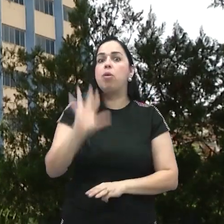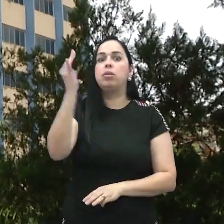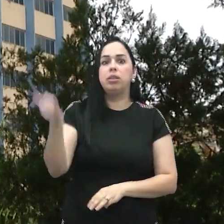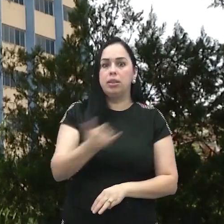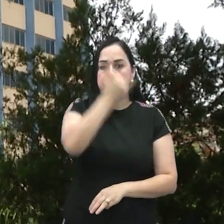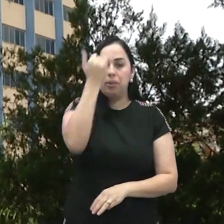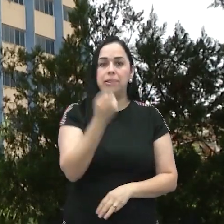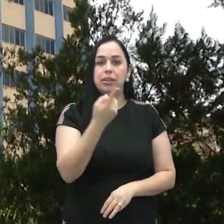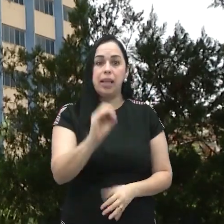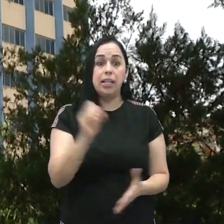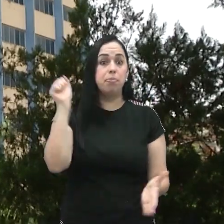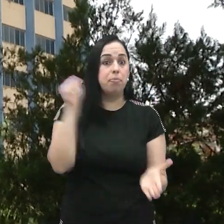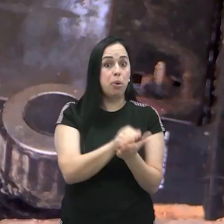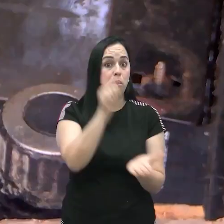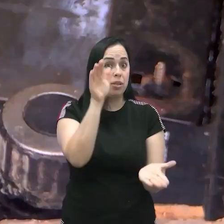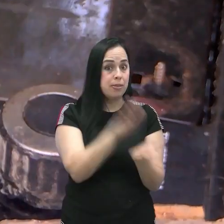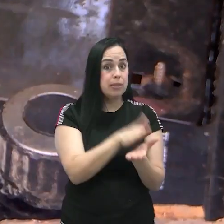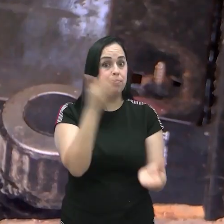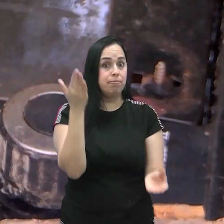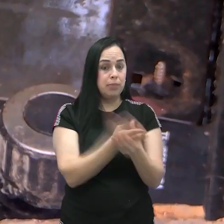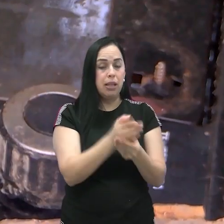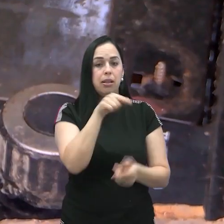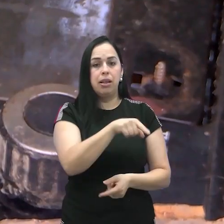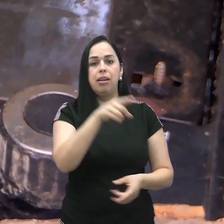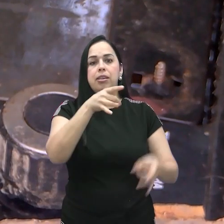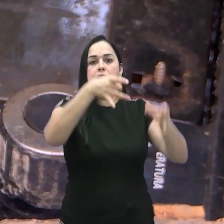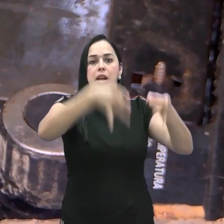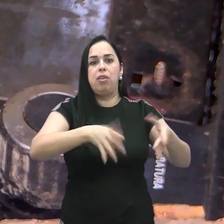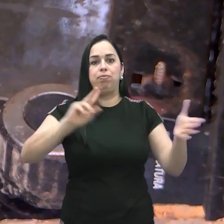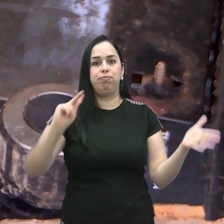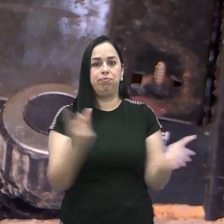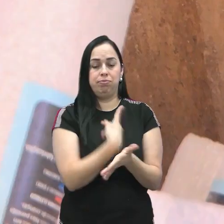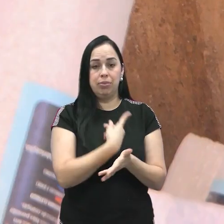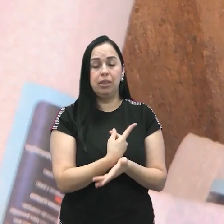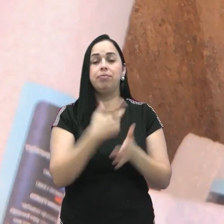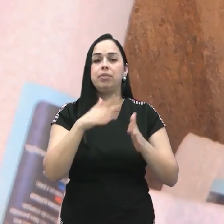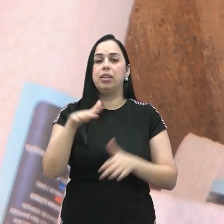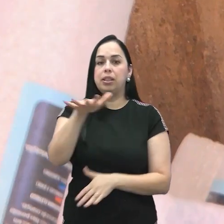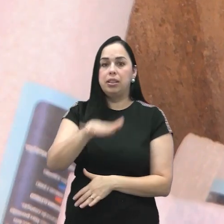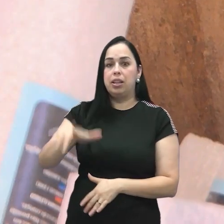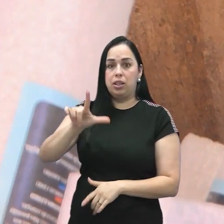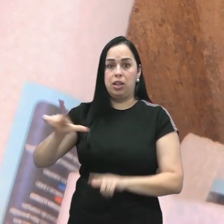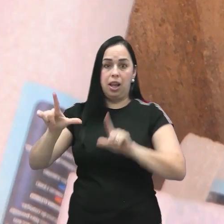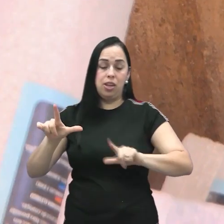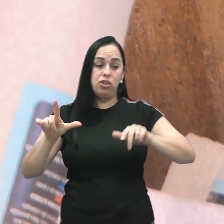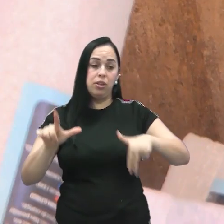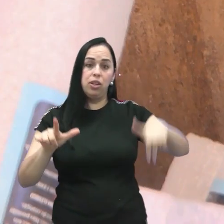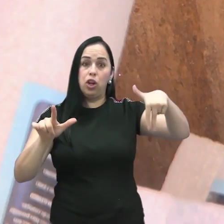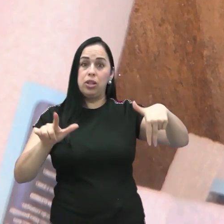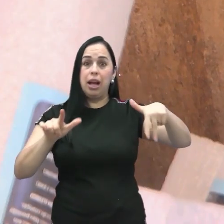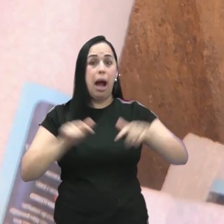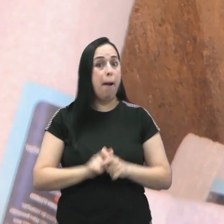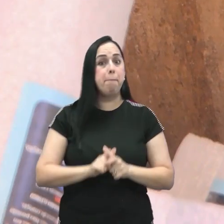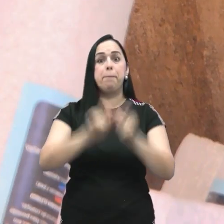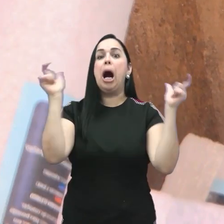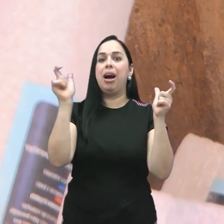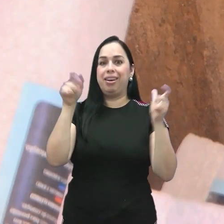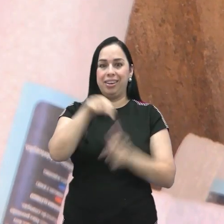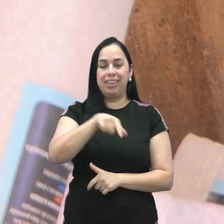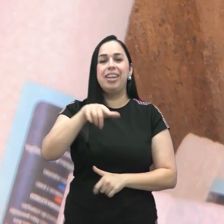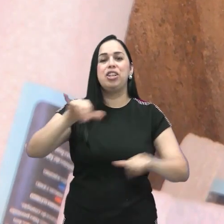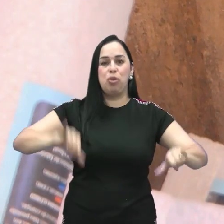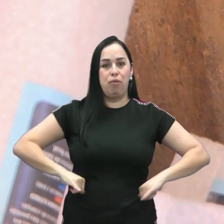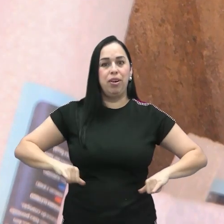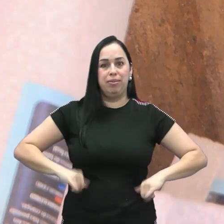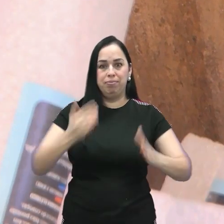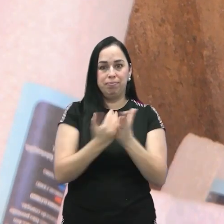10 autuações em flagrante de descarte irregular de resíduos. As regiões leste e norte foram as mais